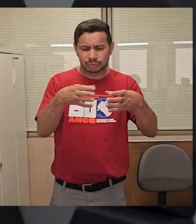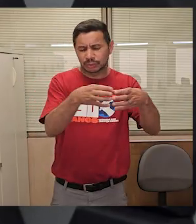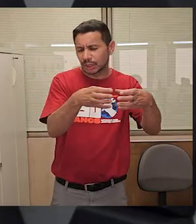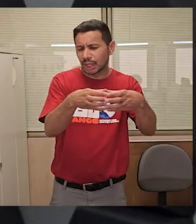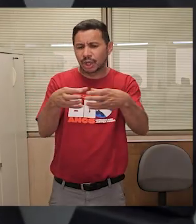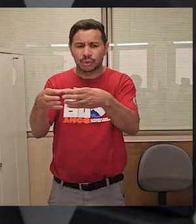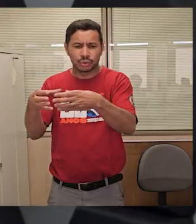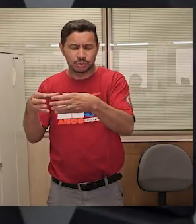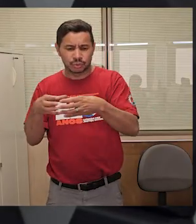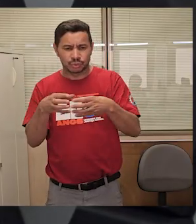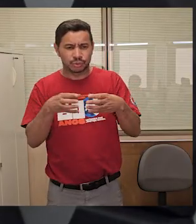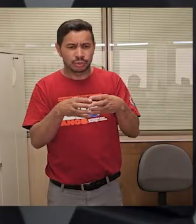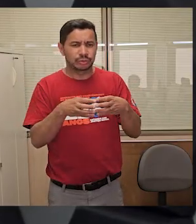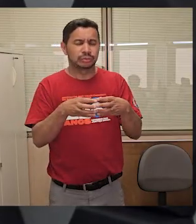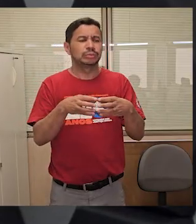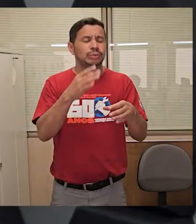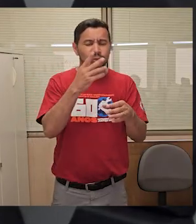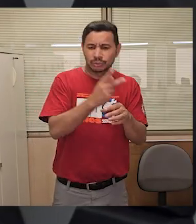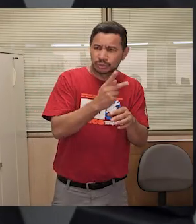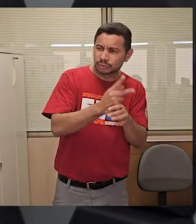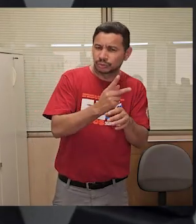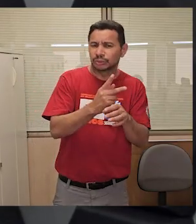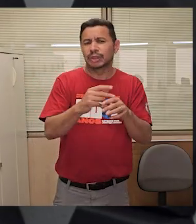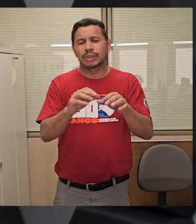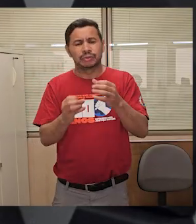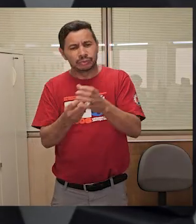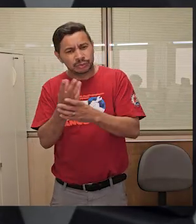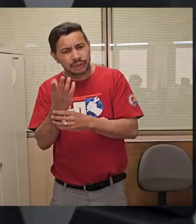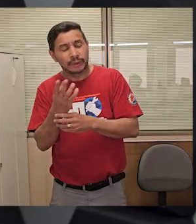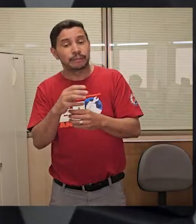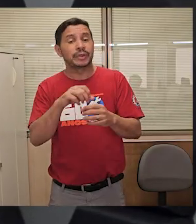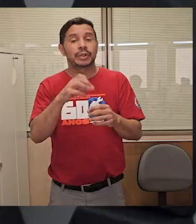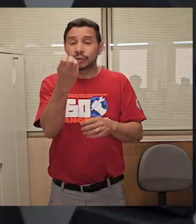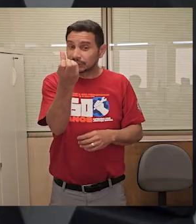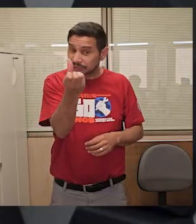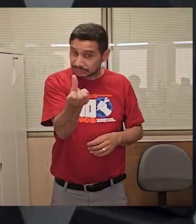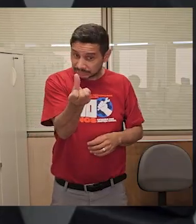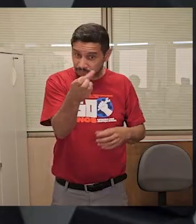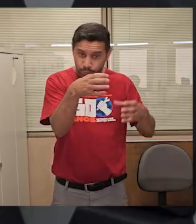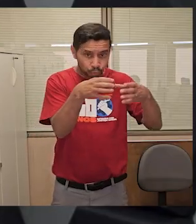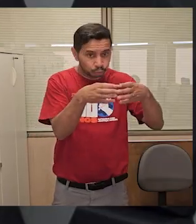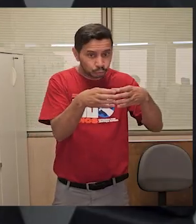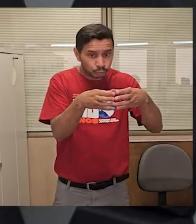comissões comissões temáticas que foram constituídas, são 6, né,